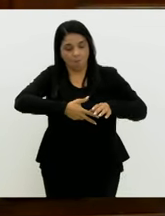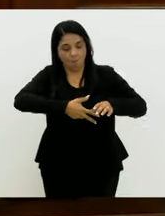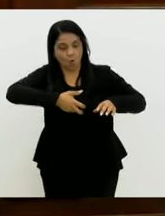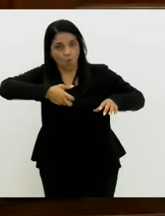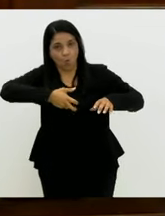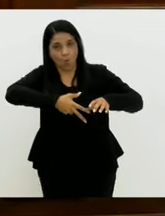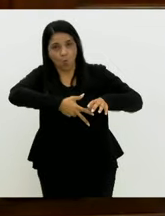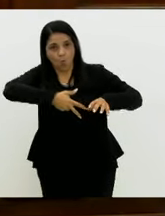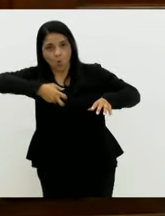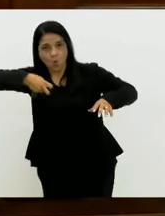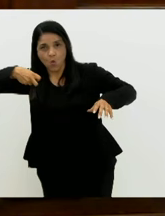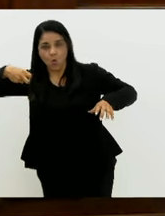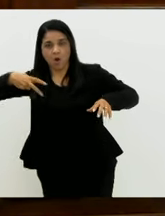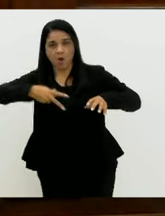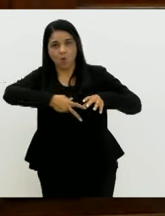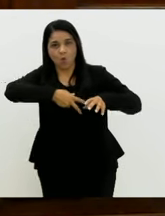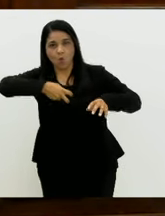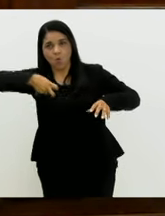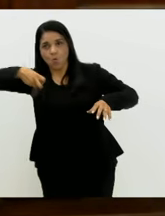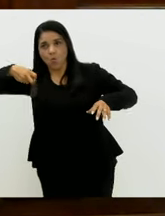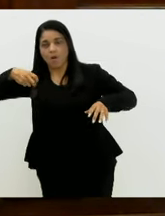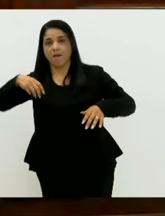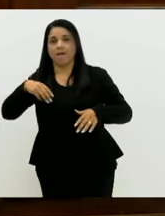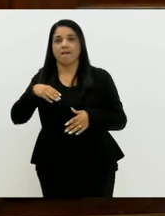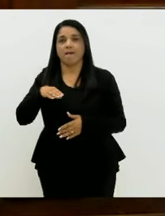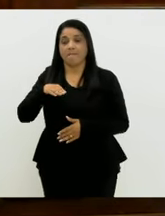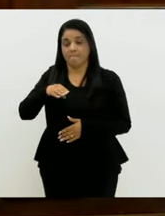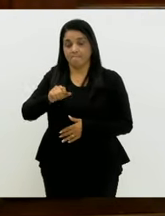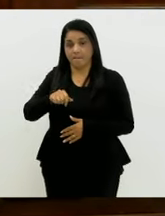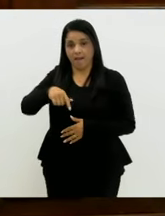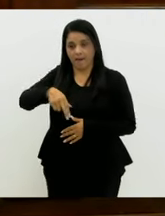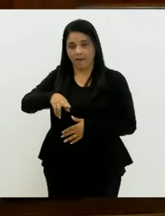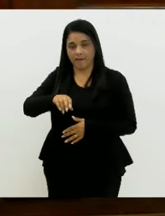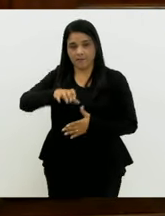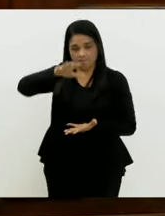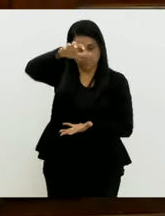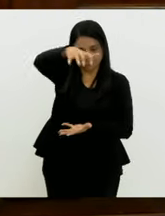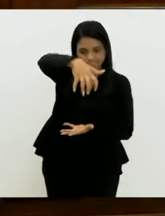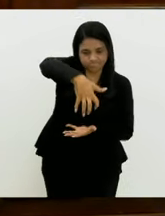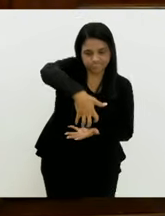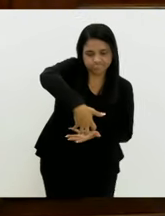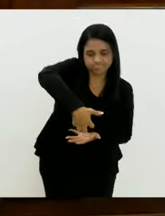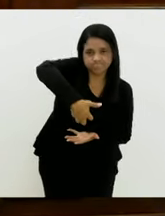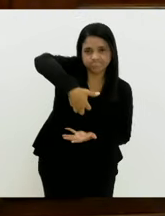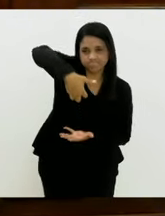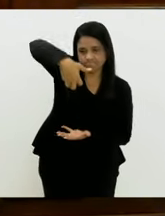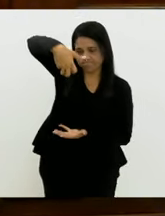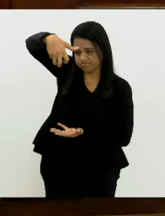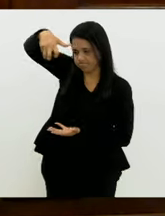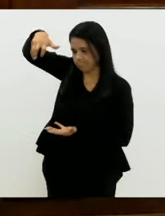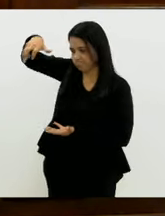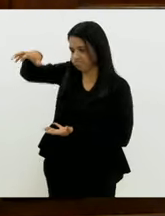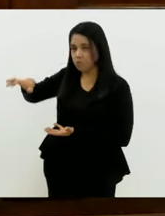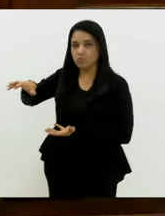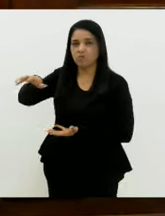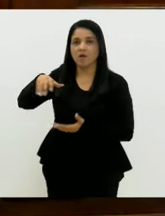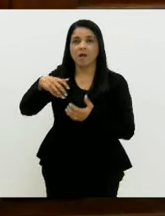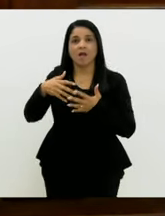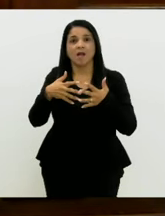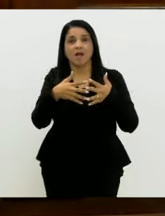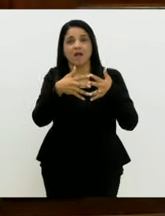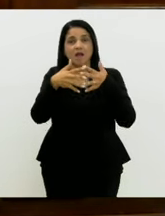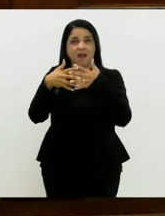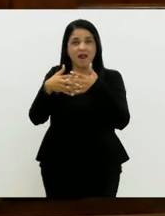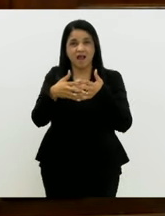Conseguimos máquinas, uma long hit, uma escavadeira, outra escavadeira também, caminhão vacou com o senhor